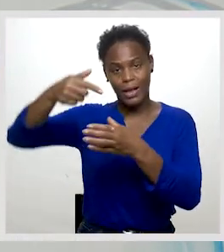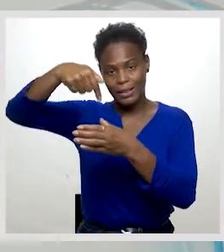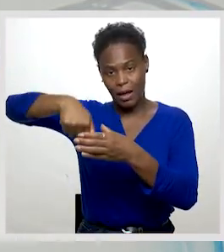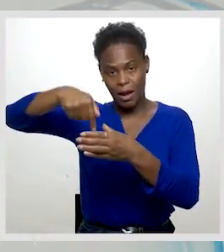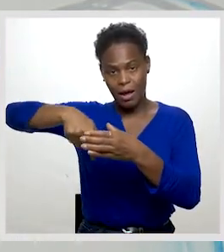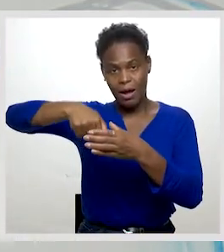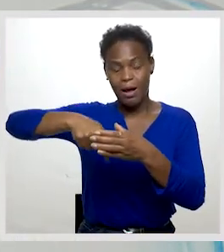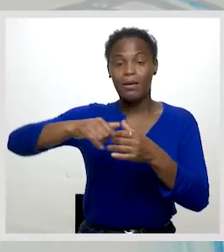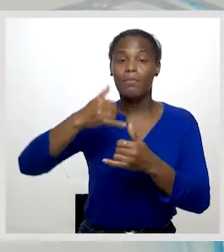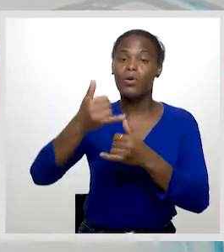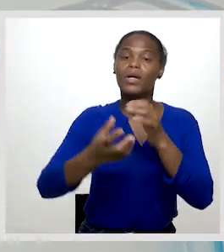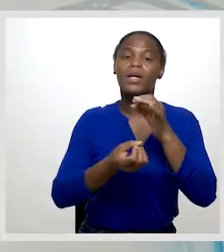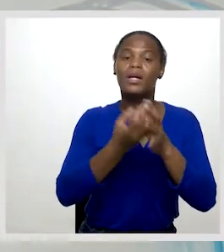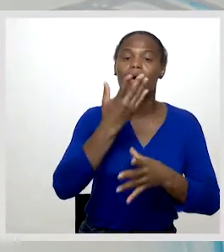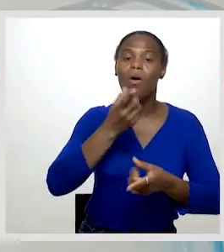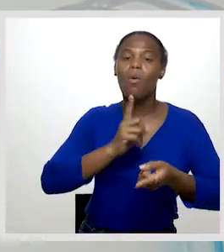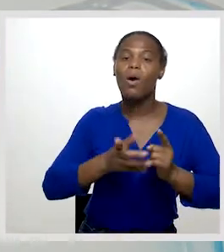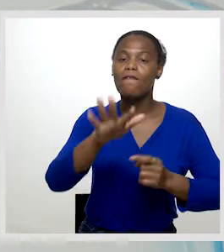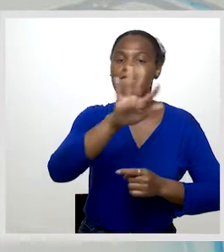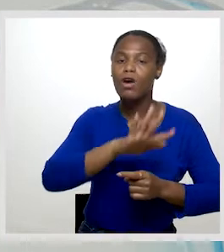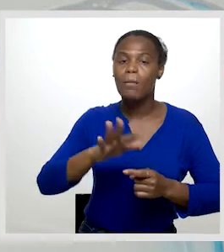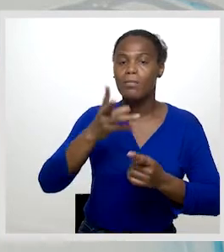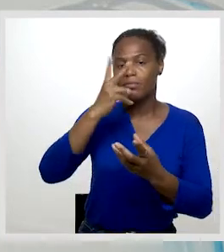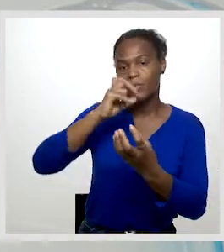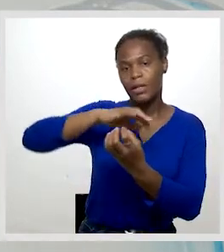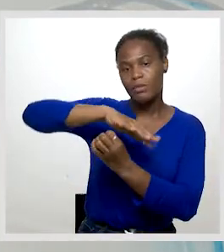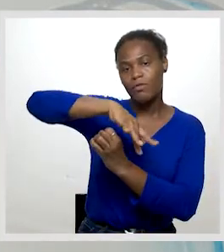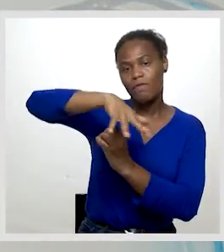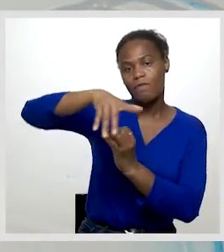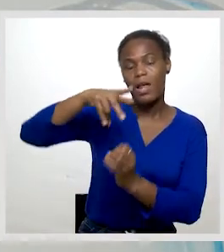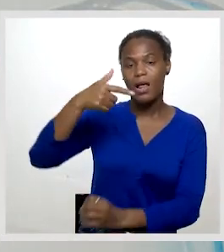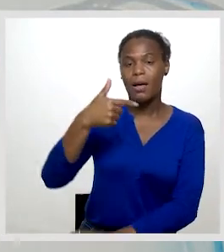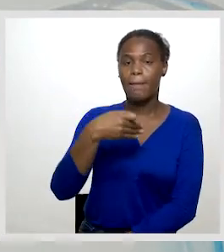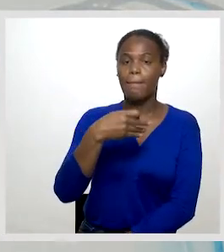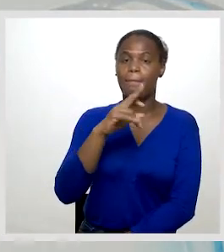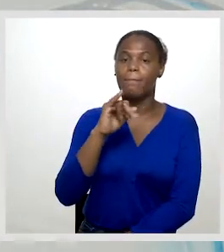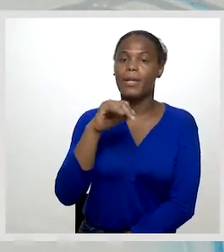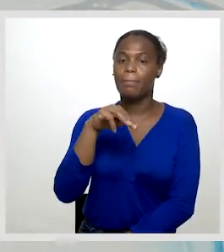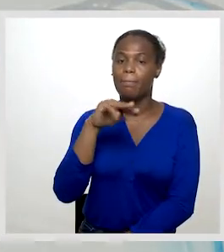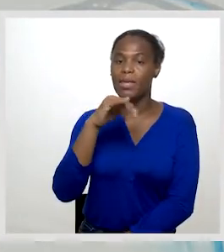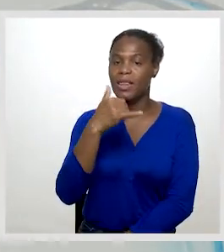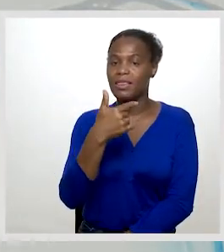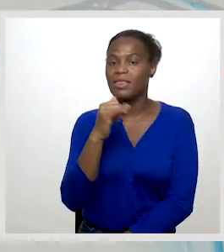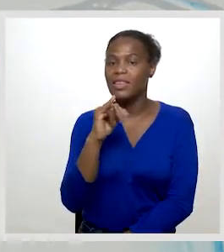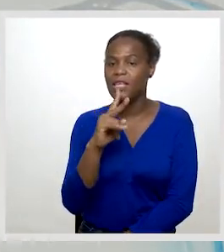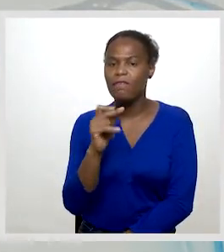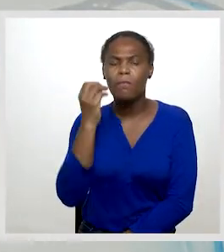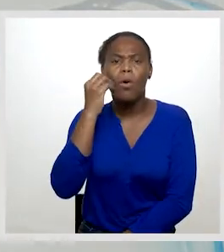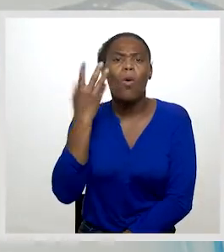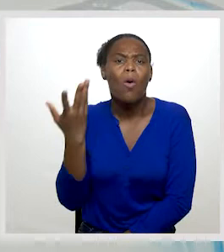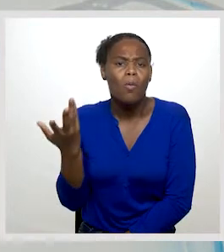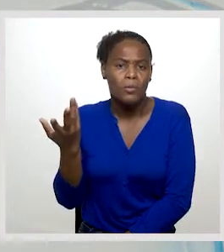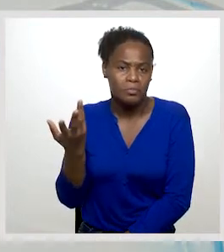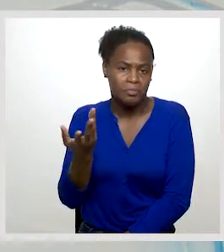interna, veio a formar o quê? A atmosfera primitiva. Como é que teria formado essa